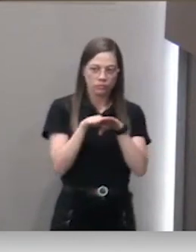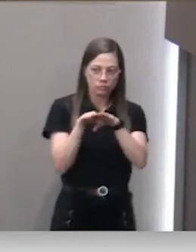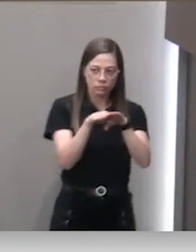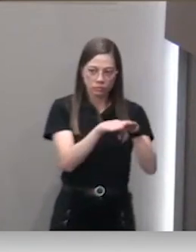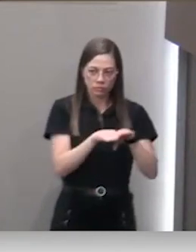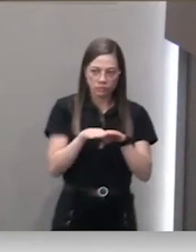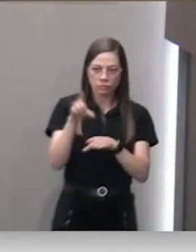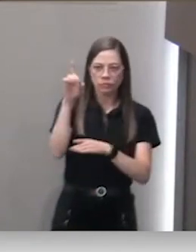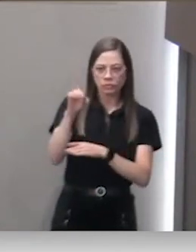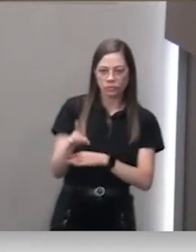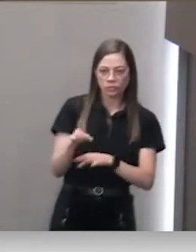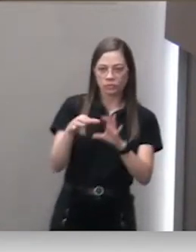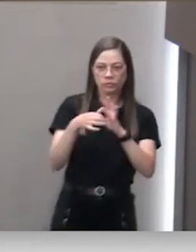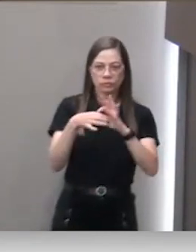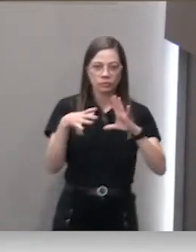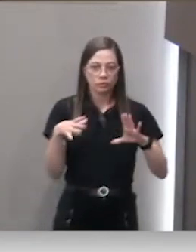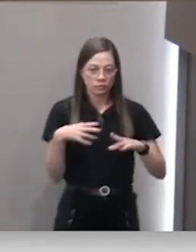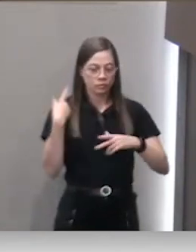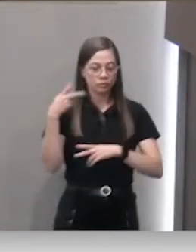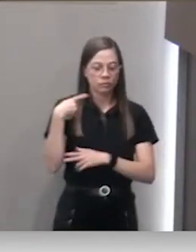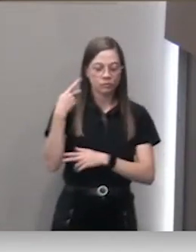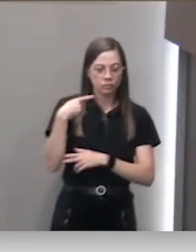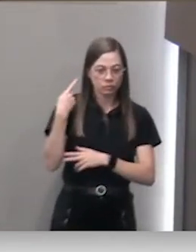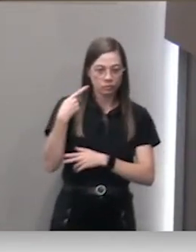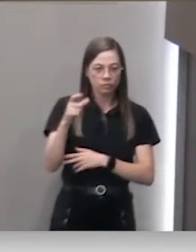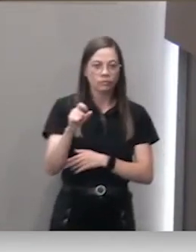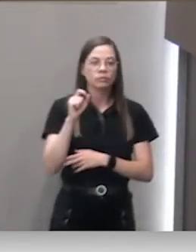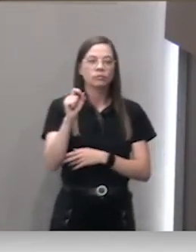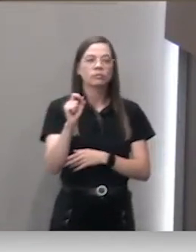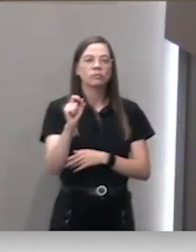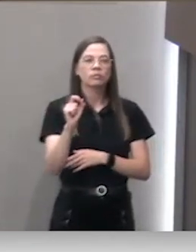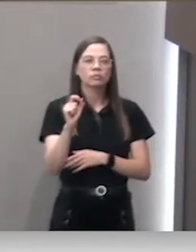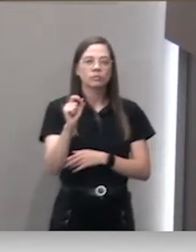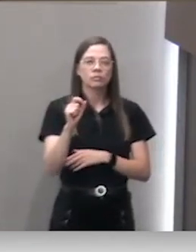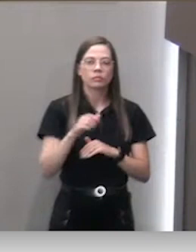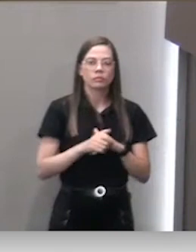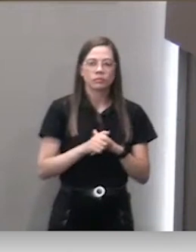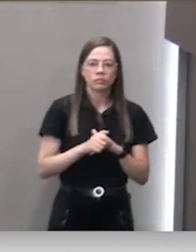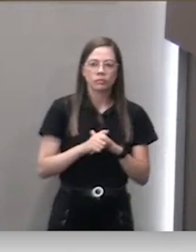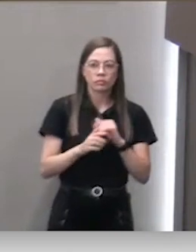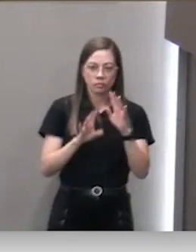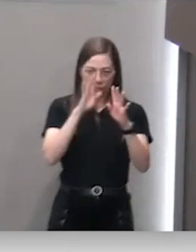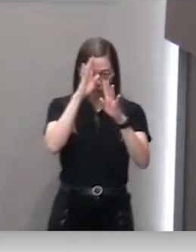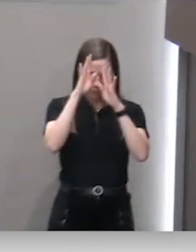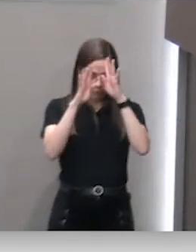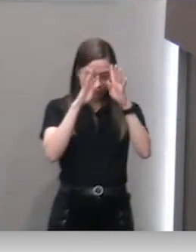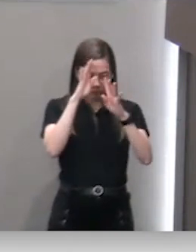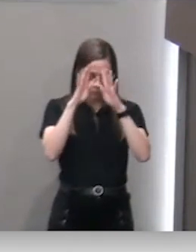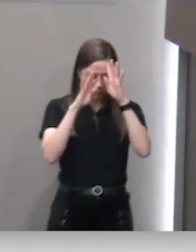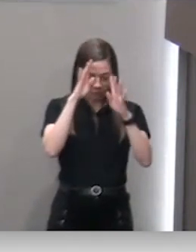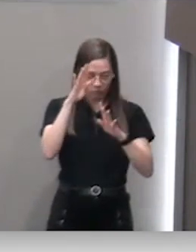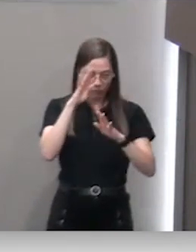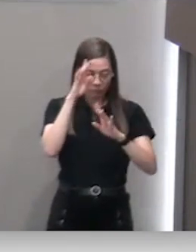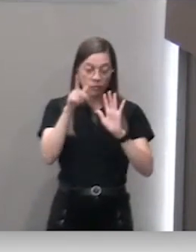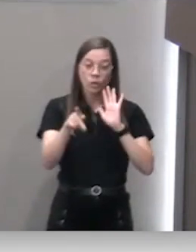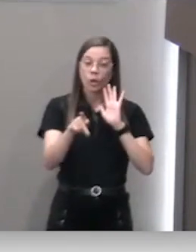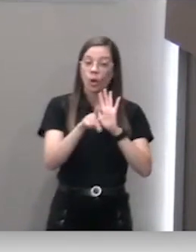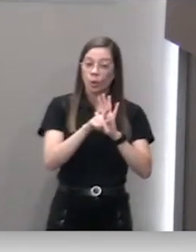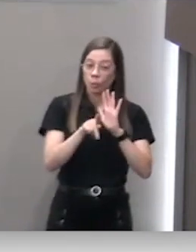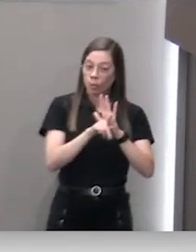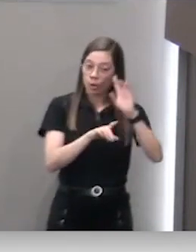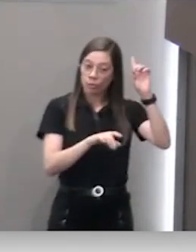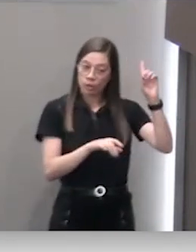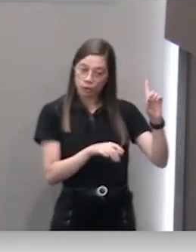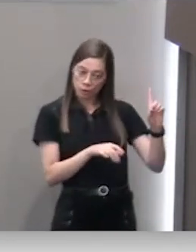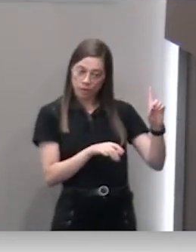os direitos de liberdade, os direitos políticos, são uma invenção da direita.